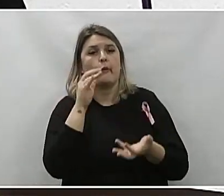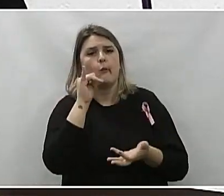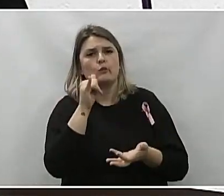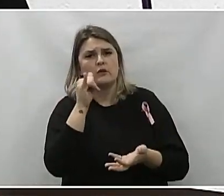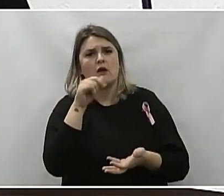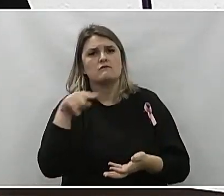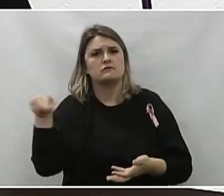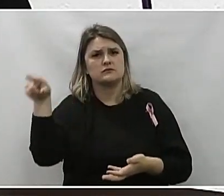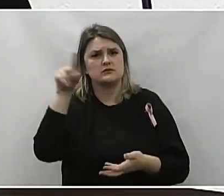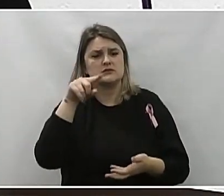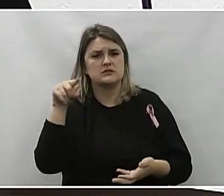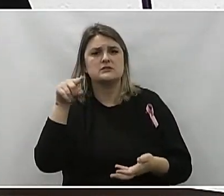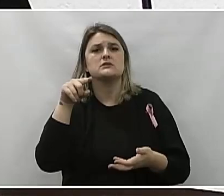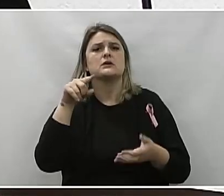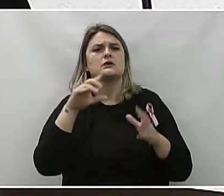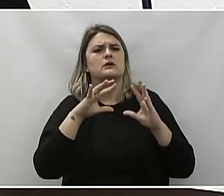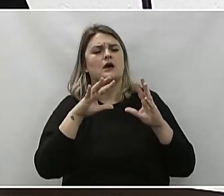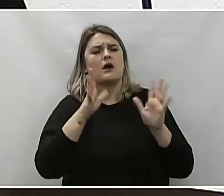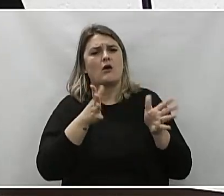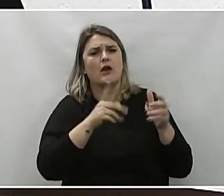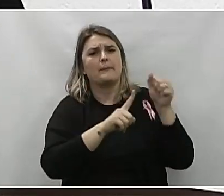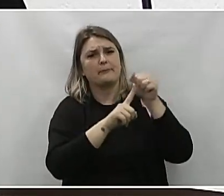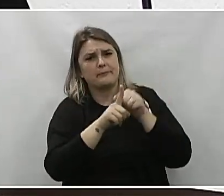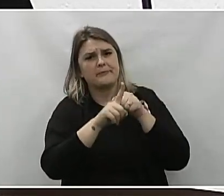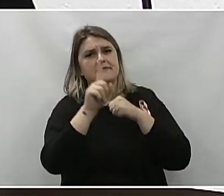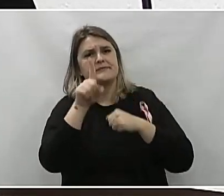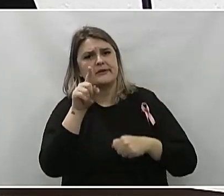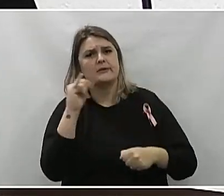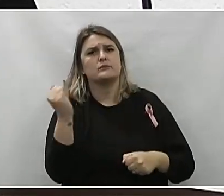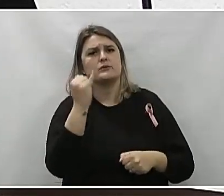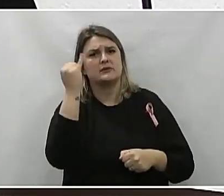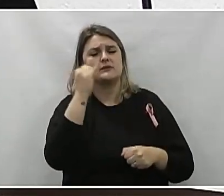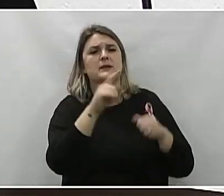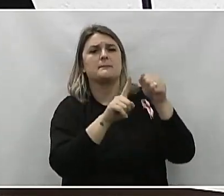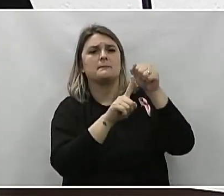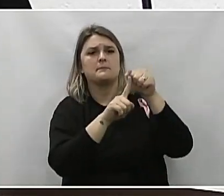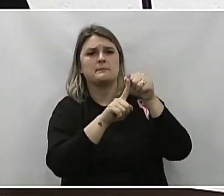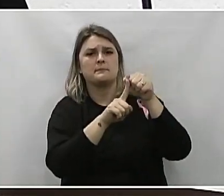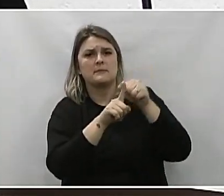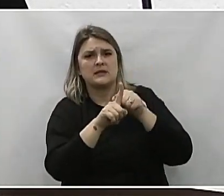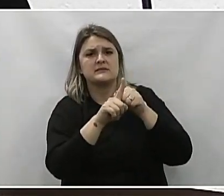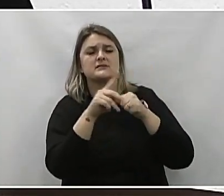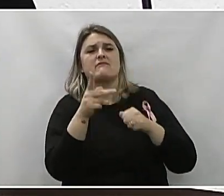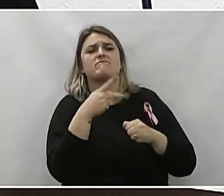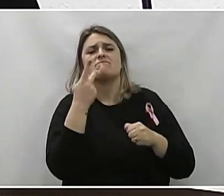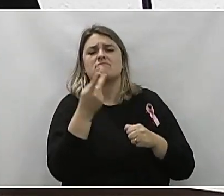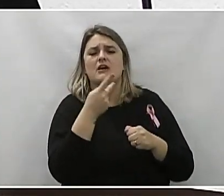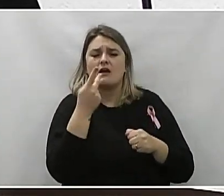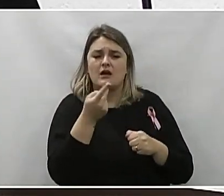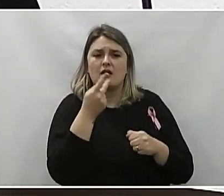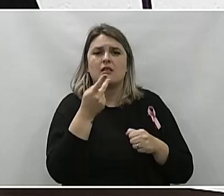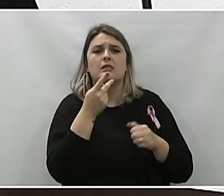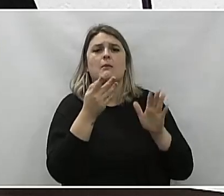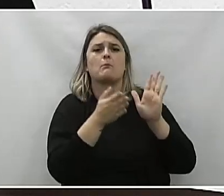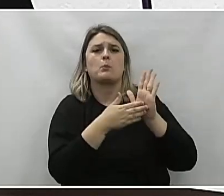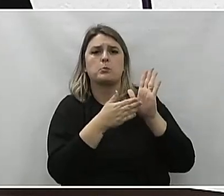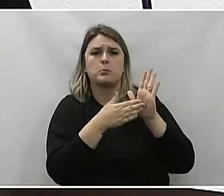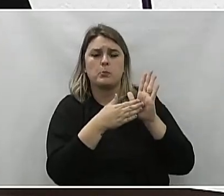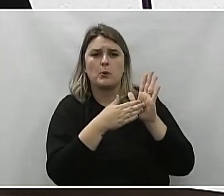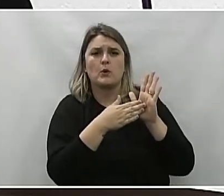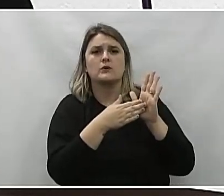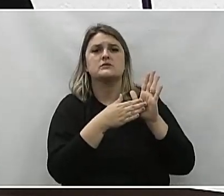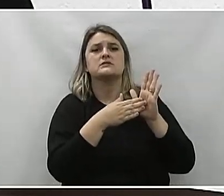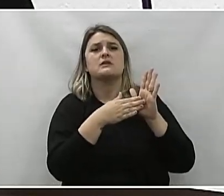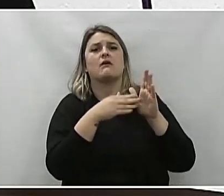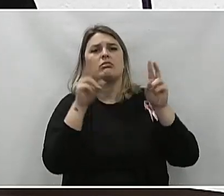pouquinho para vocês das ações né esse mês que é tão importante que é um mês que se fala tanto é sobre